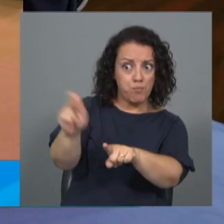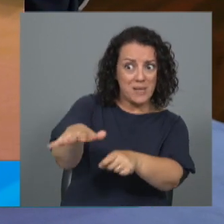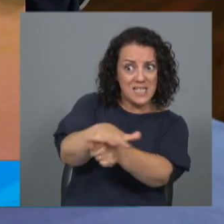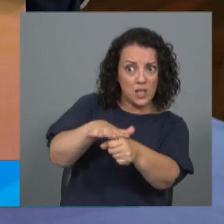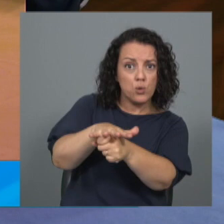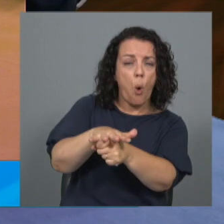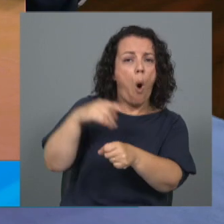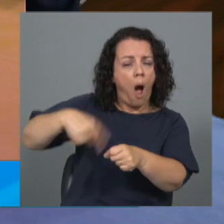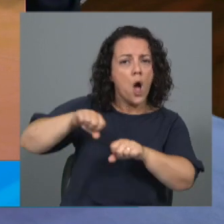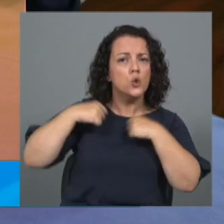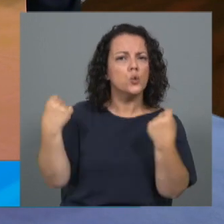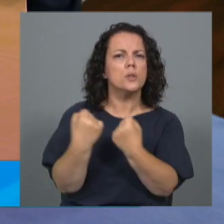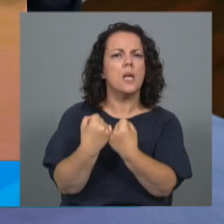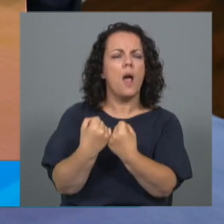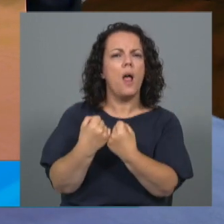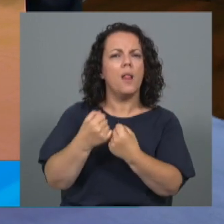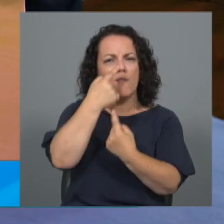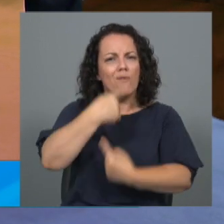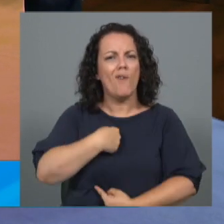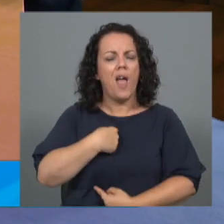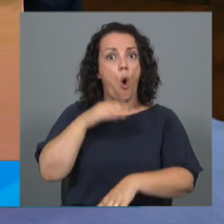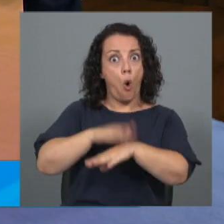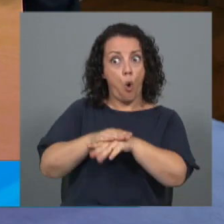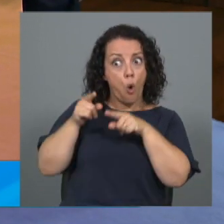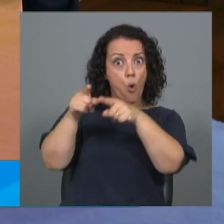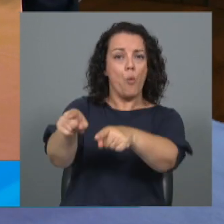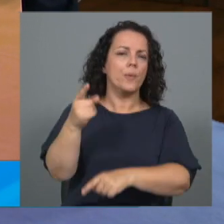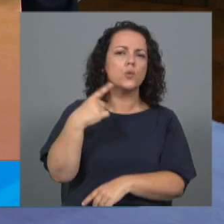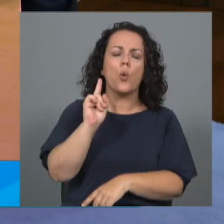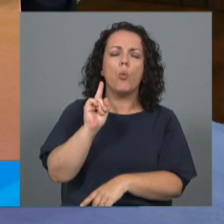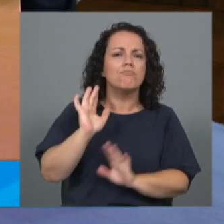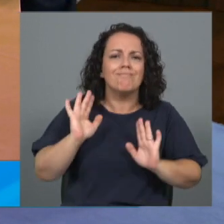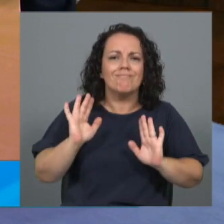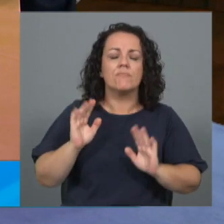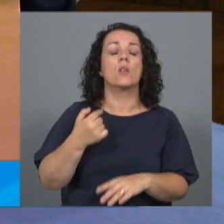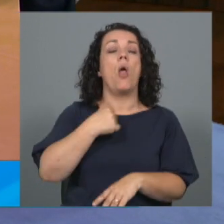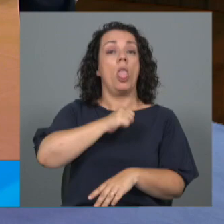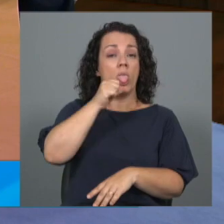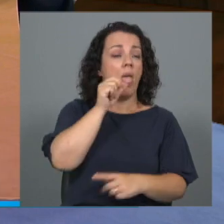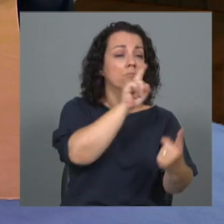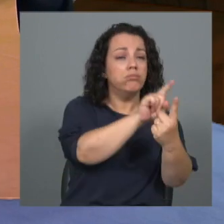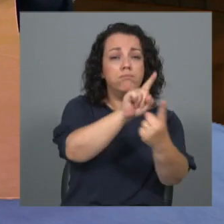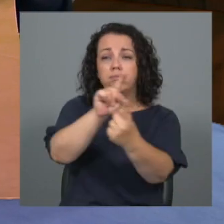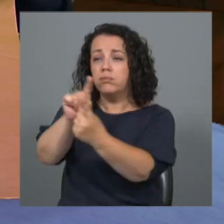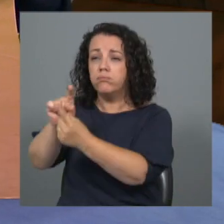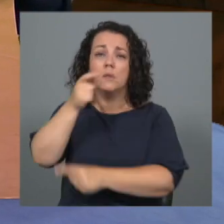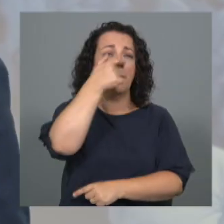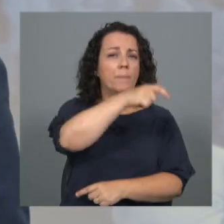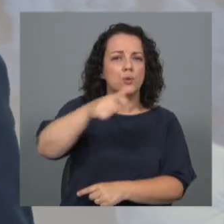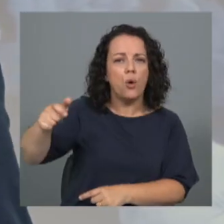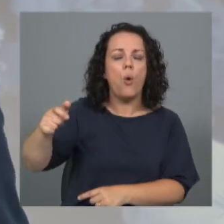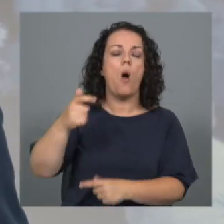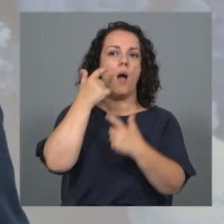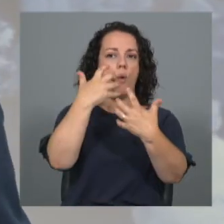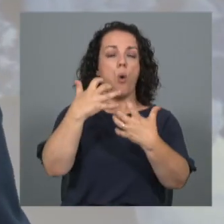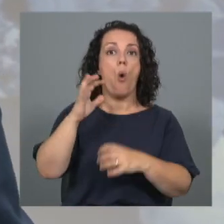falha, não é culpa daquela pessoa. E, portanto, não encontrei ninguém. E, portanto, encontro pessoas que, quando lhes são dadas as